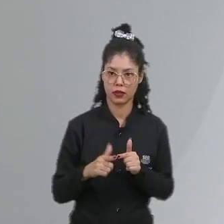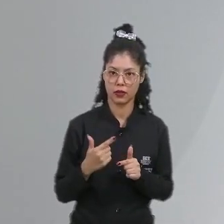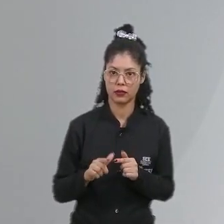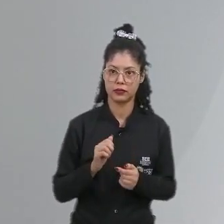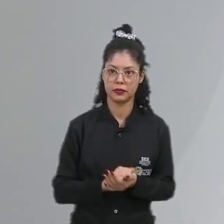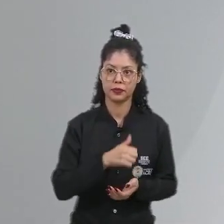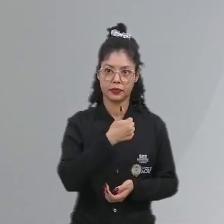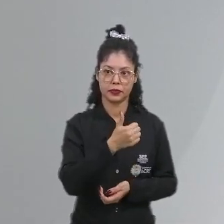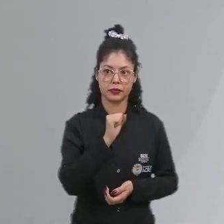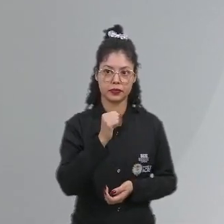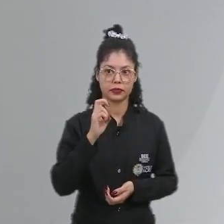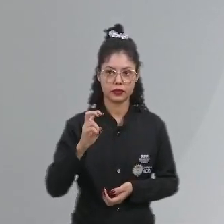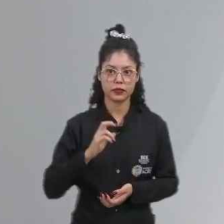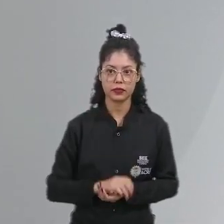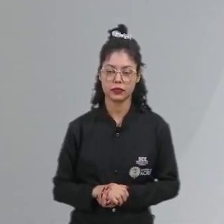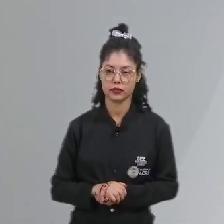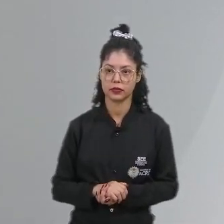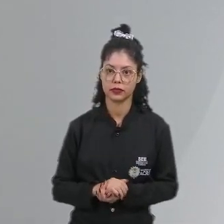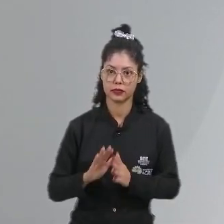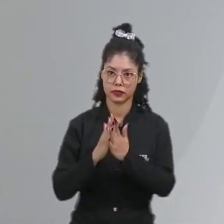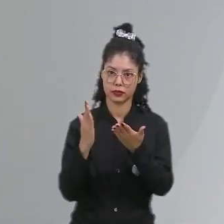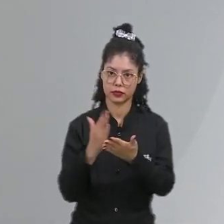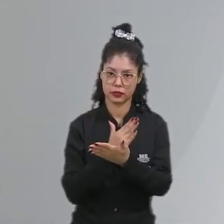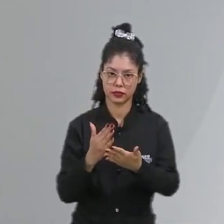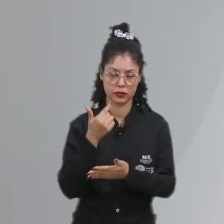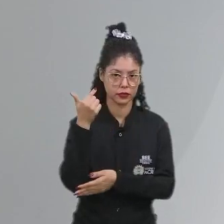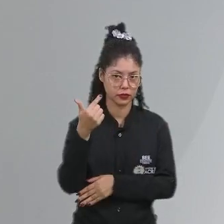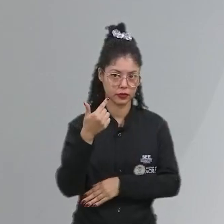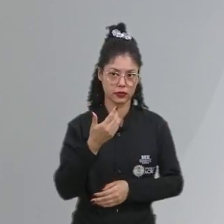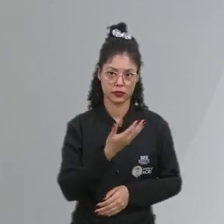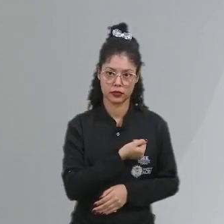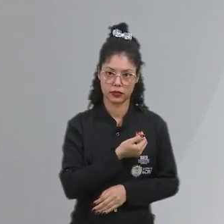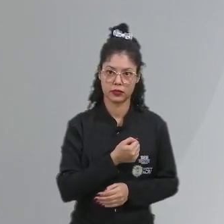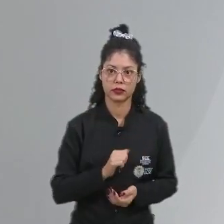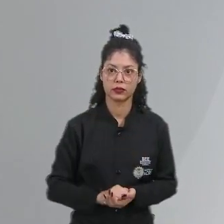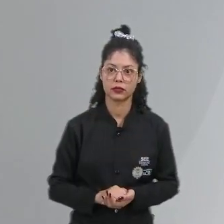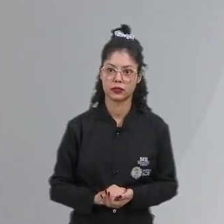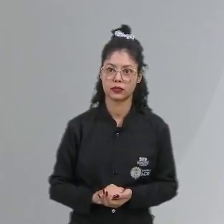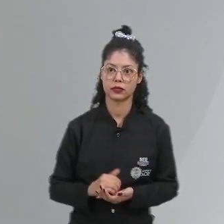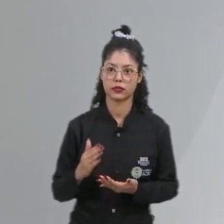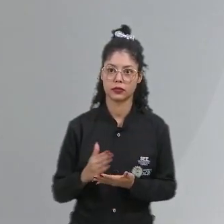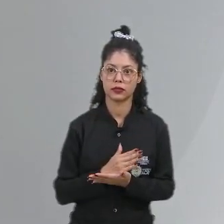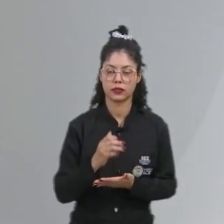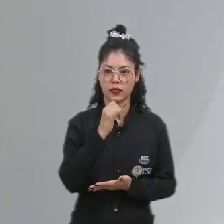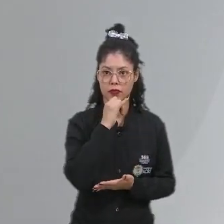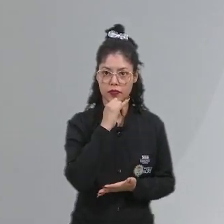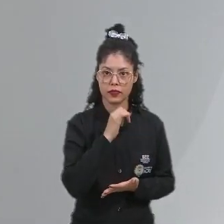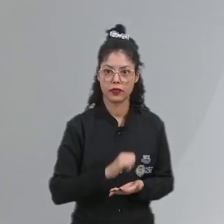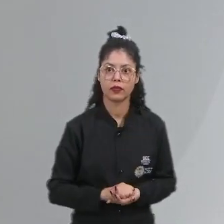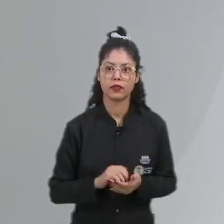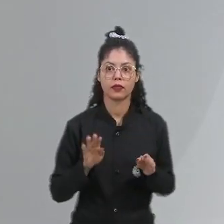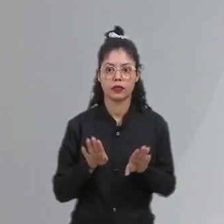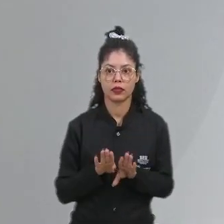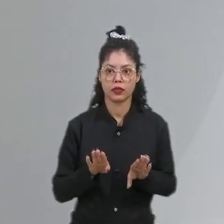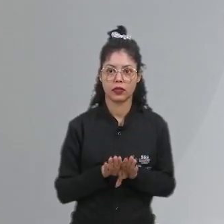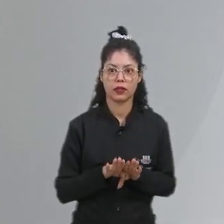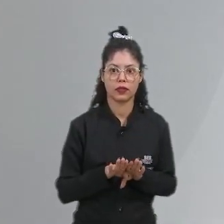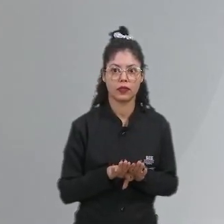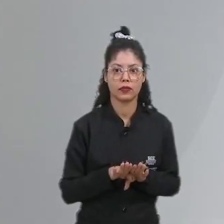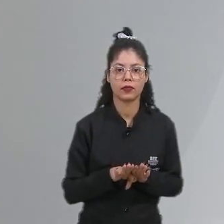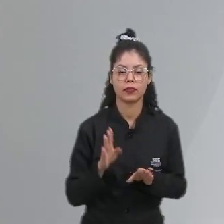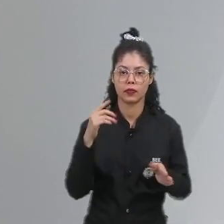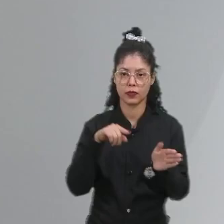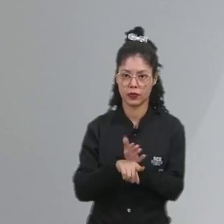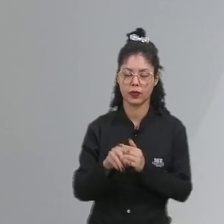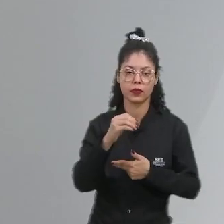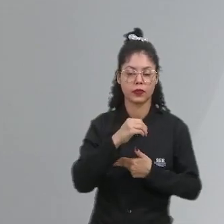página 185, né? Que é o caderno número 2 do Farias Brito, e a gente vai verificar agora esse exemplo, que também é uma questão